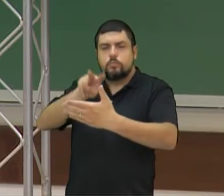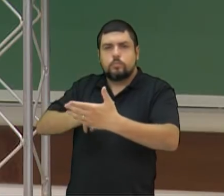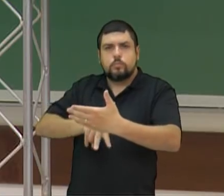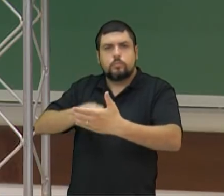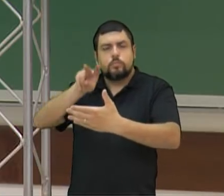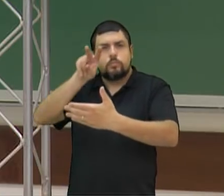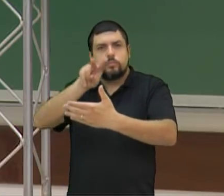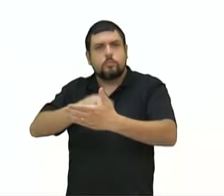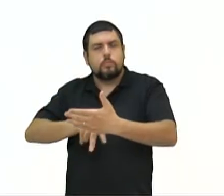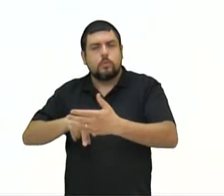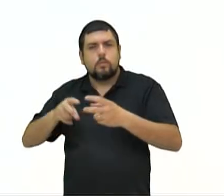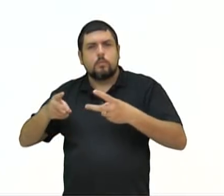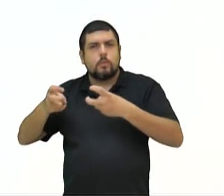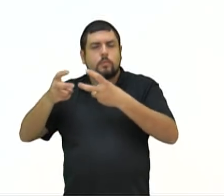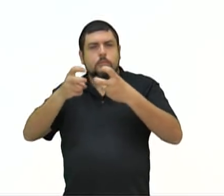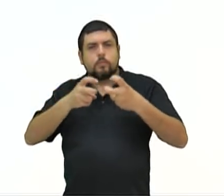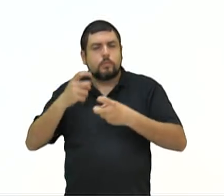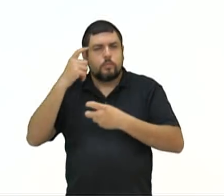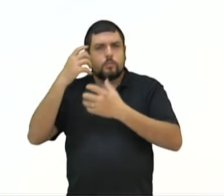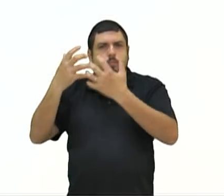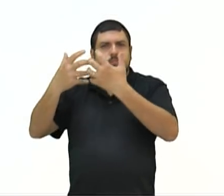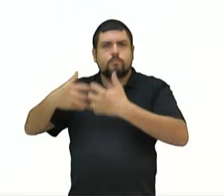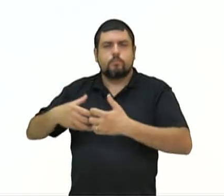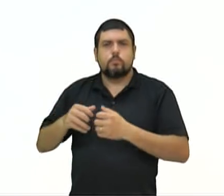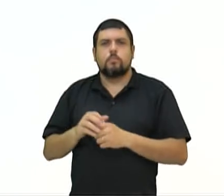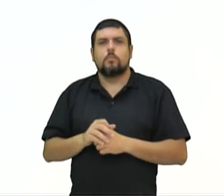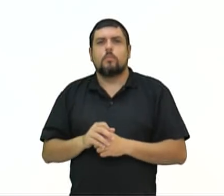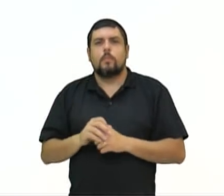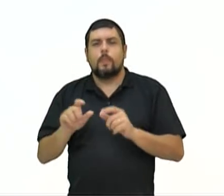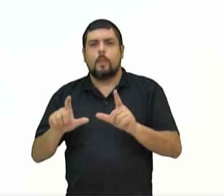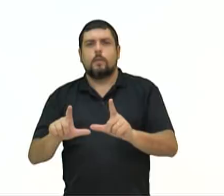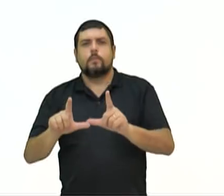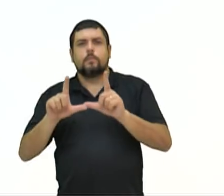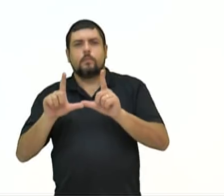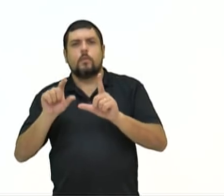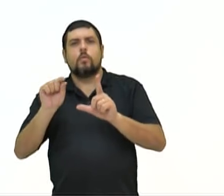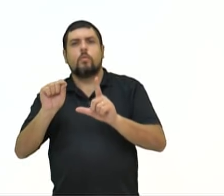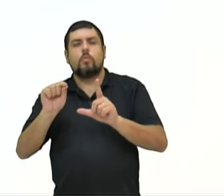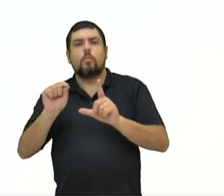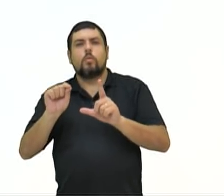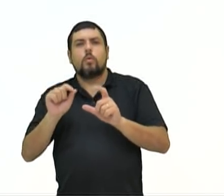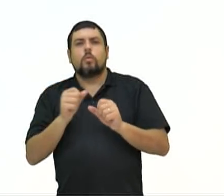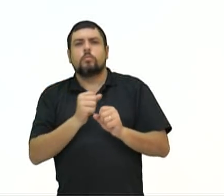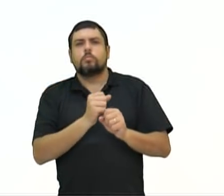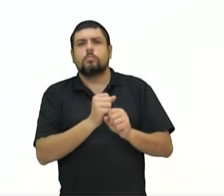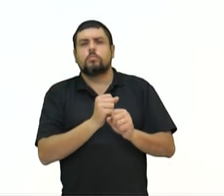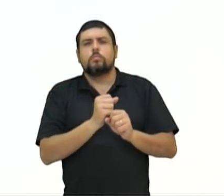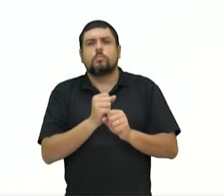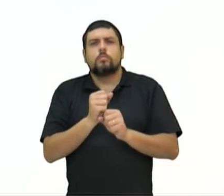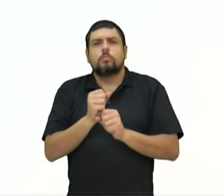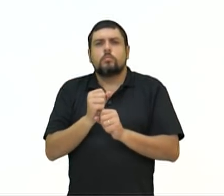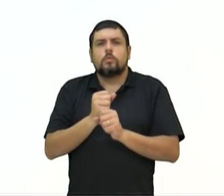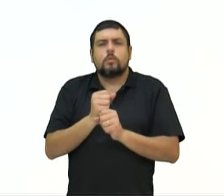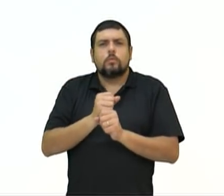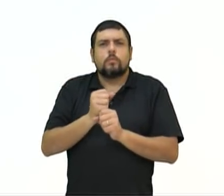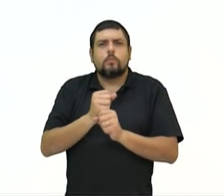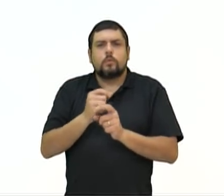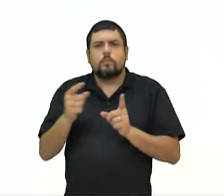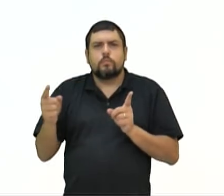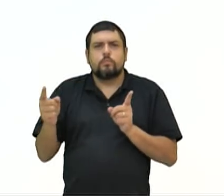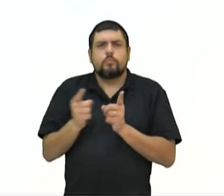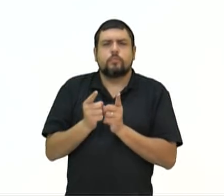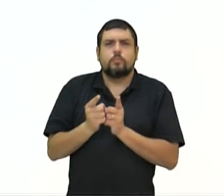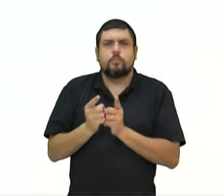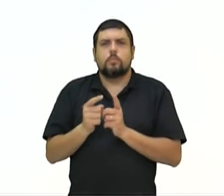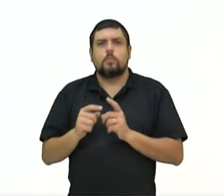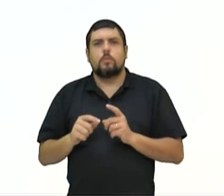disso. Certo? E por fim, a charge é uma crítica temporal. Dessa forma, seu texto envelhece rápido. Há, no entanto,